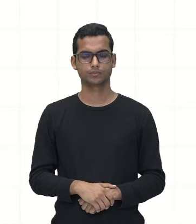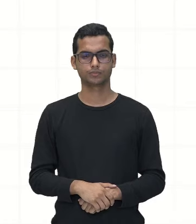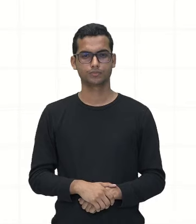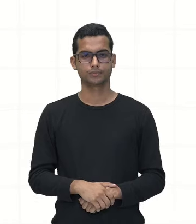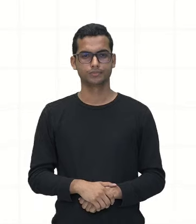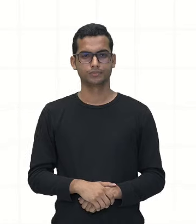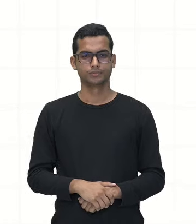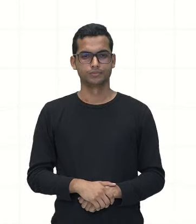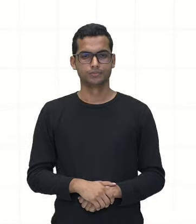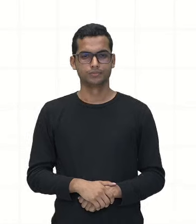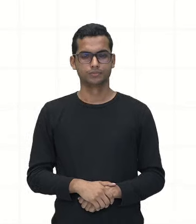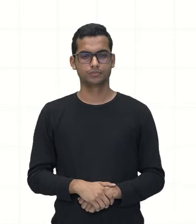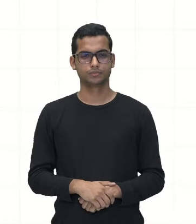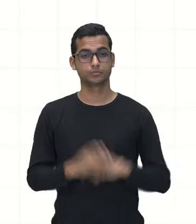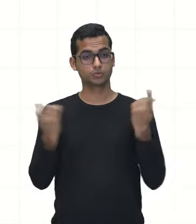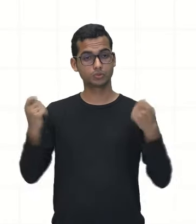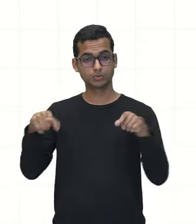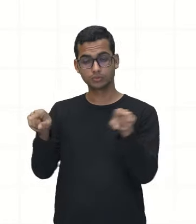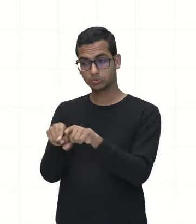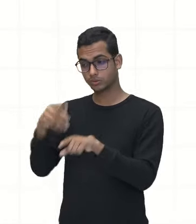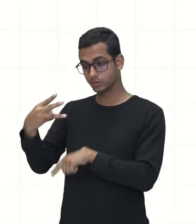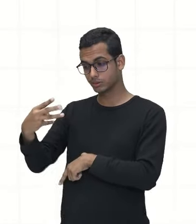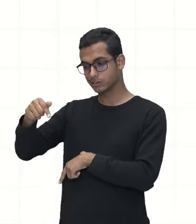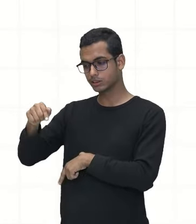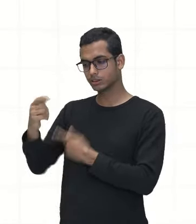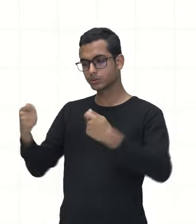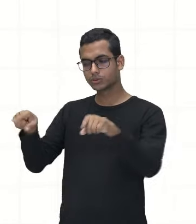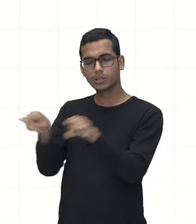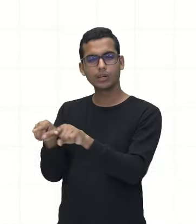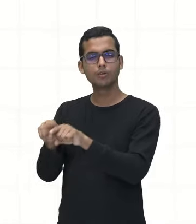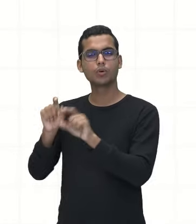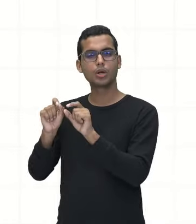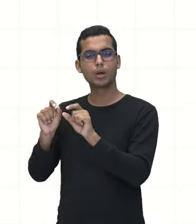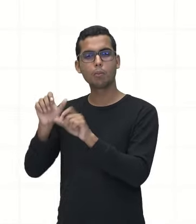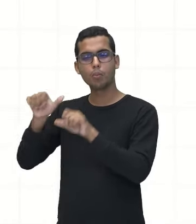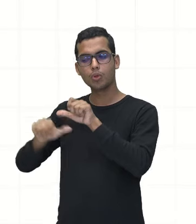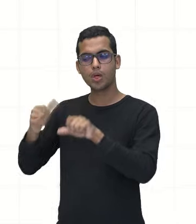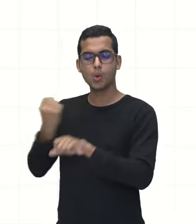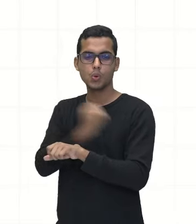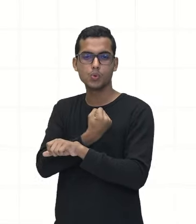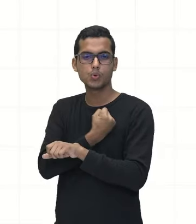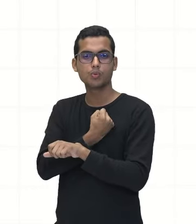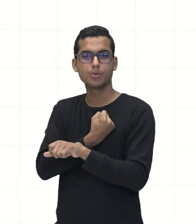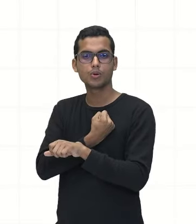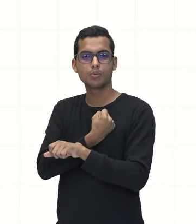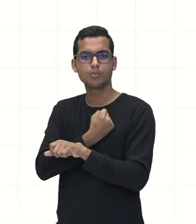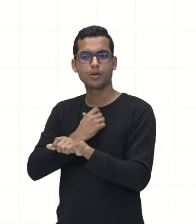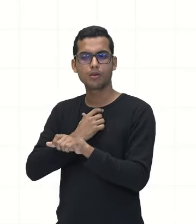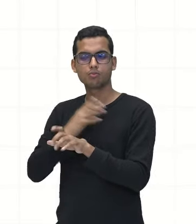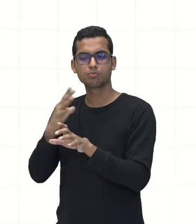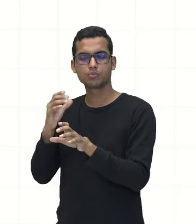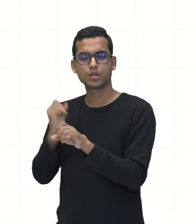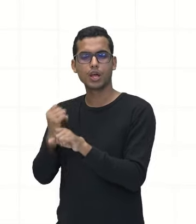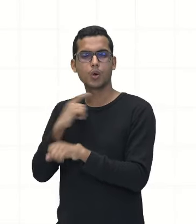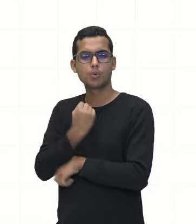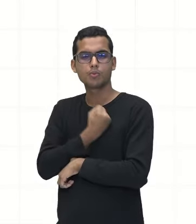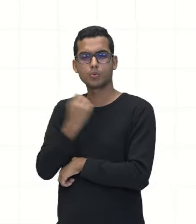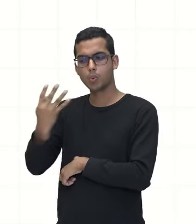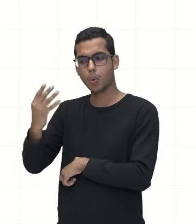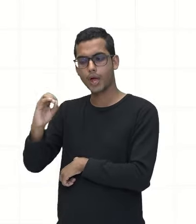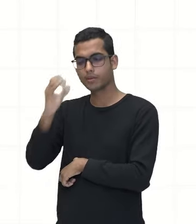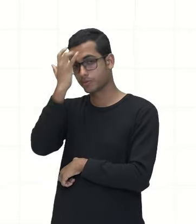posso fazer um arredondamento, nós podemos fazer um arredondamento para 40. Para quê? Para